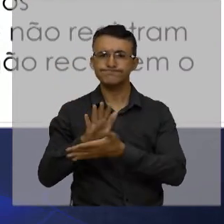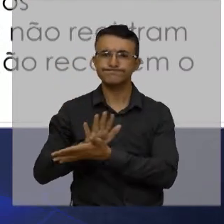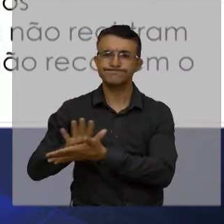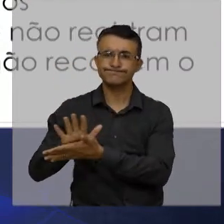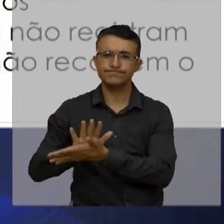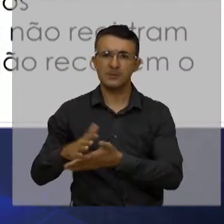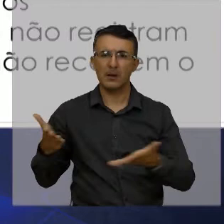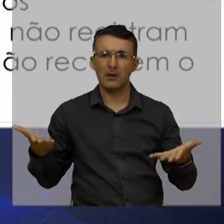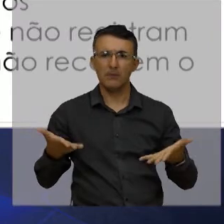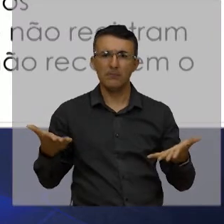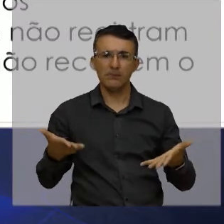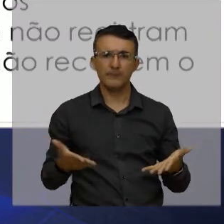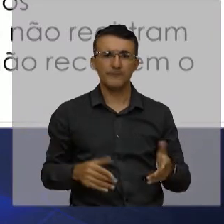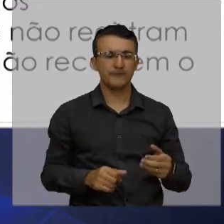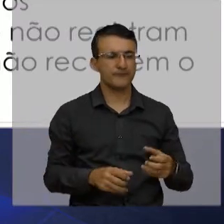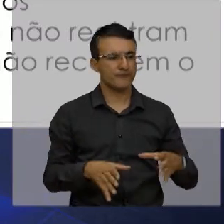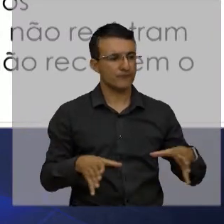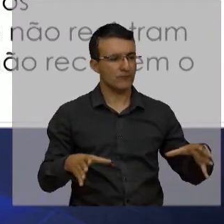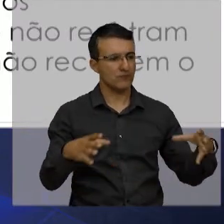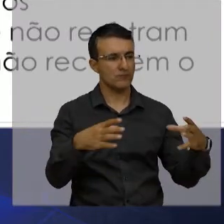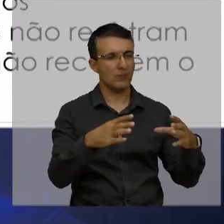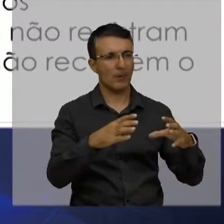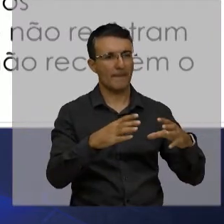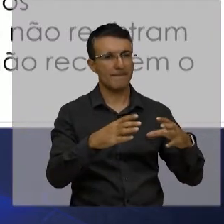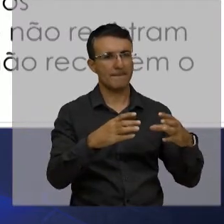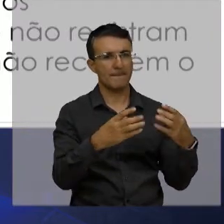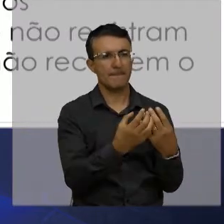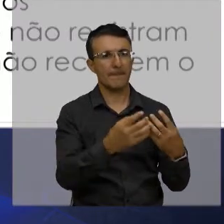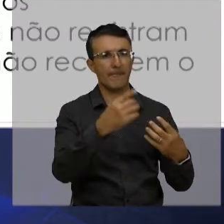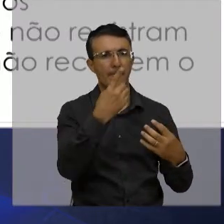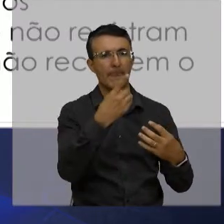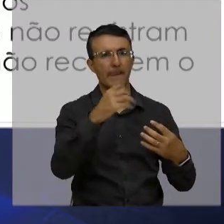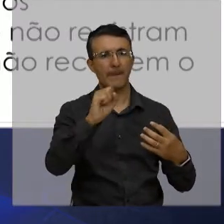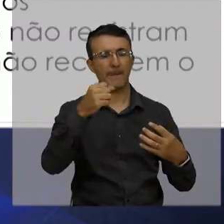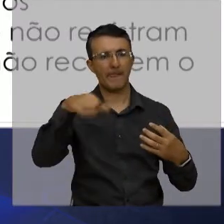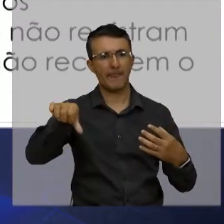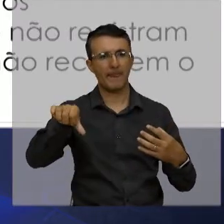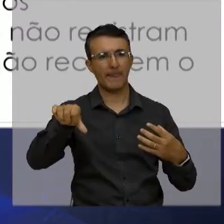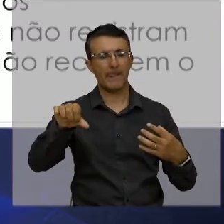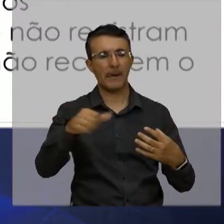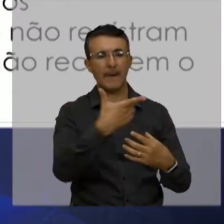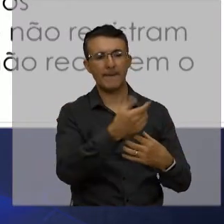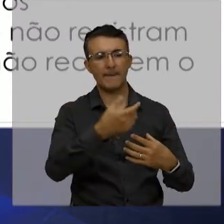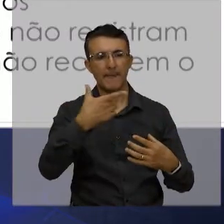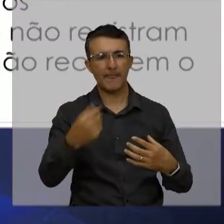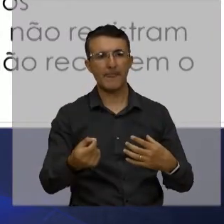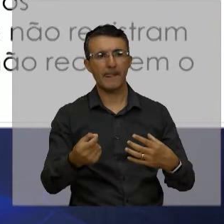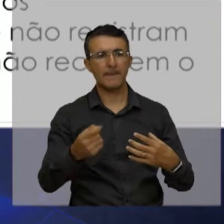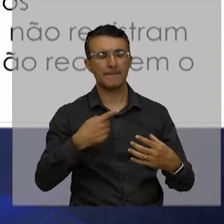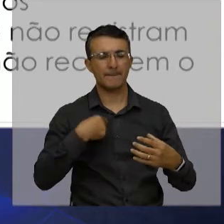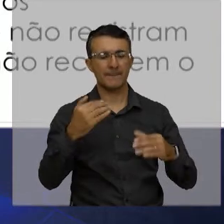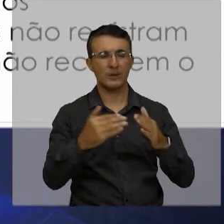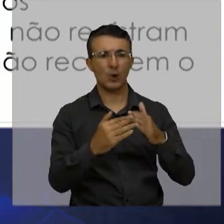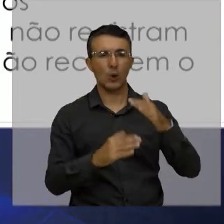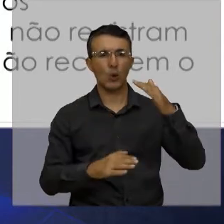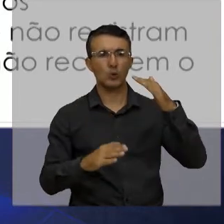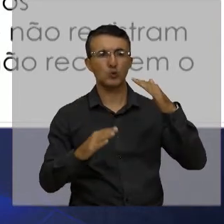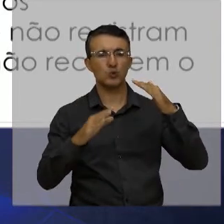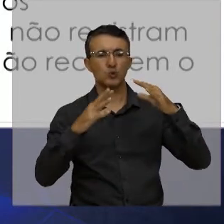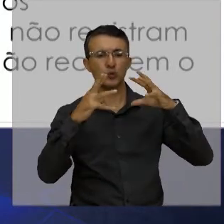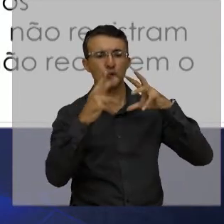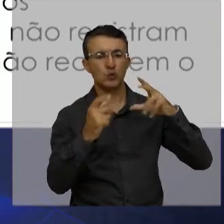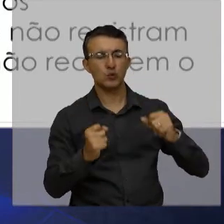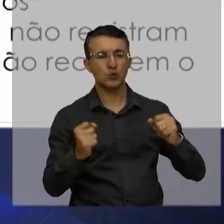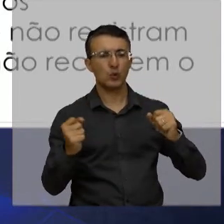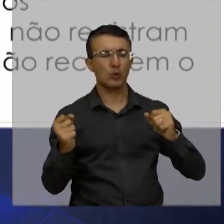Convenção 189 da OIT em 2020. O que a gente vê é um total desrespeito à